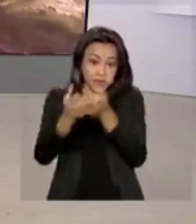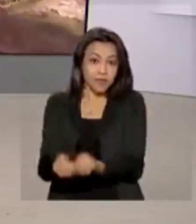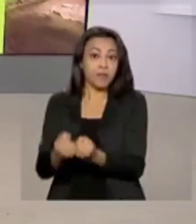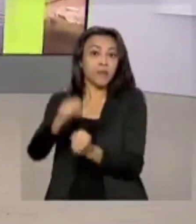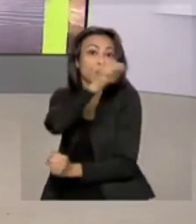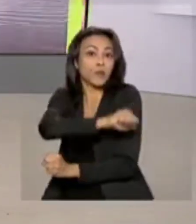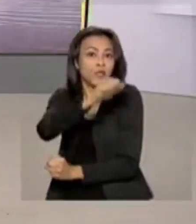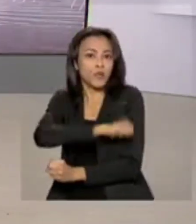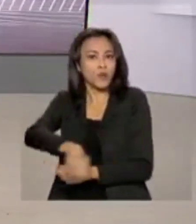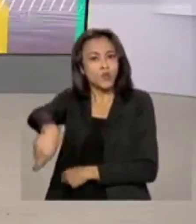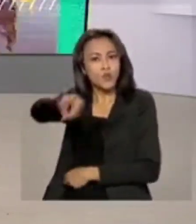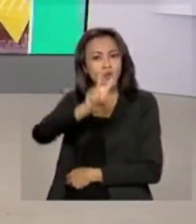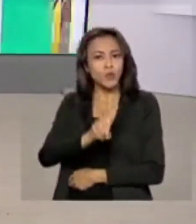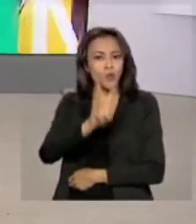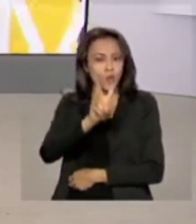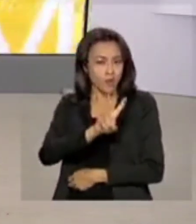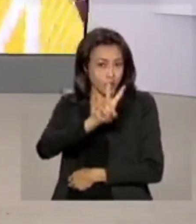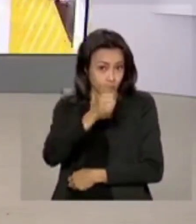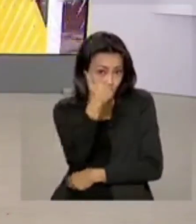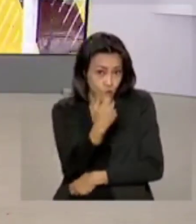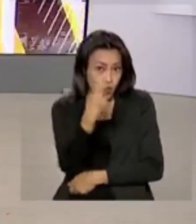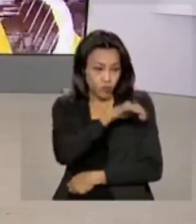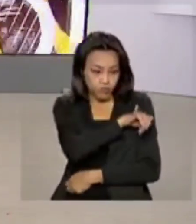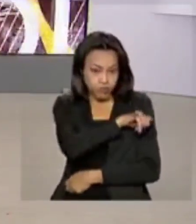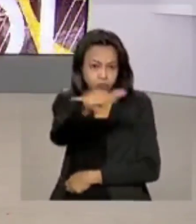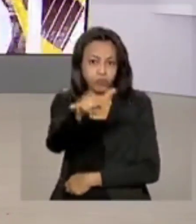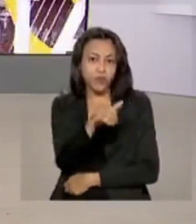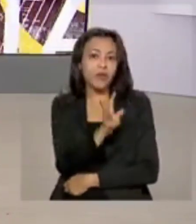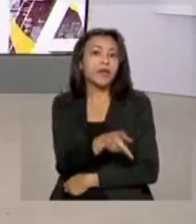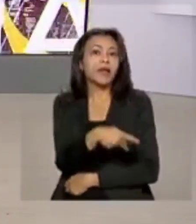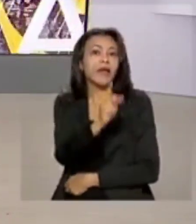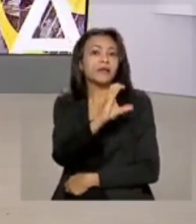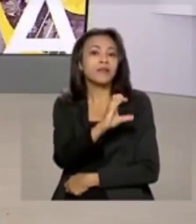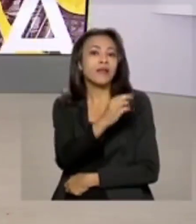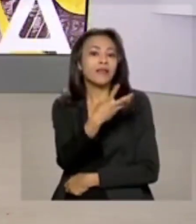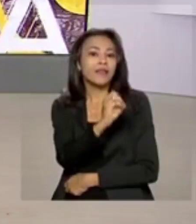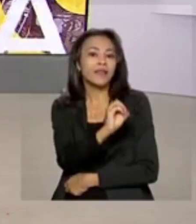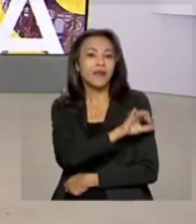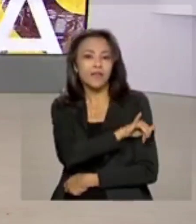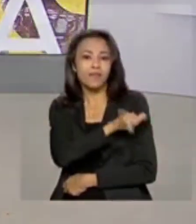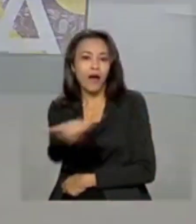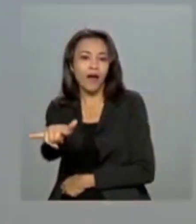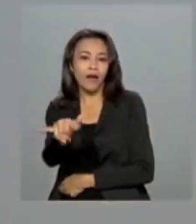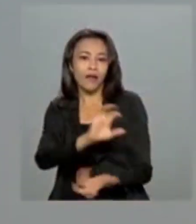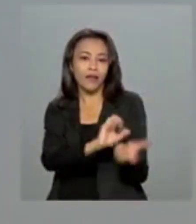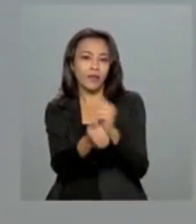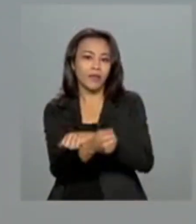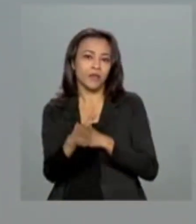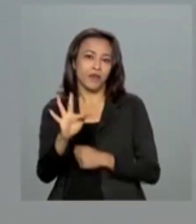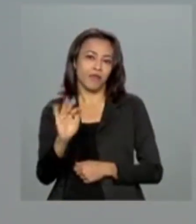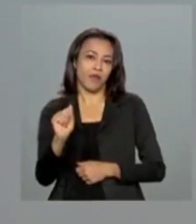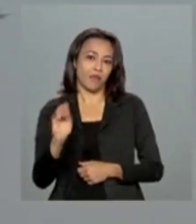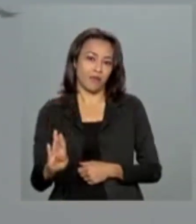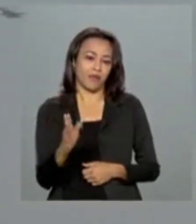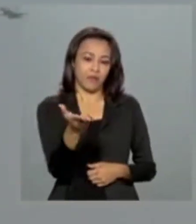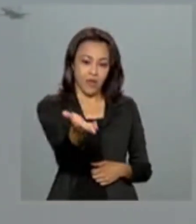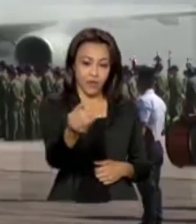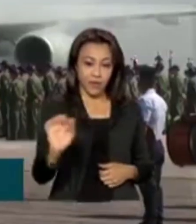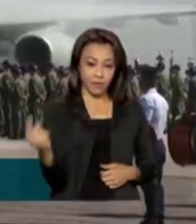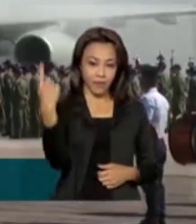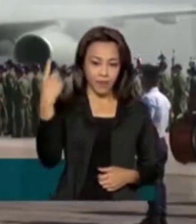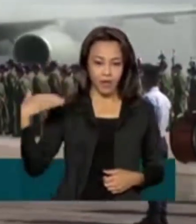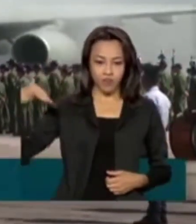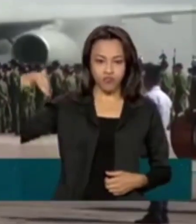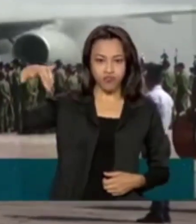2 aeronaves KC-30. O jato é um modelo Airbus adaptado para a FAB. Esta é a primeira aeronave